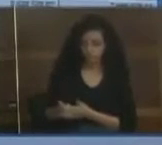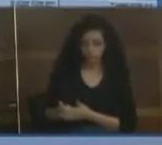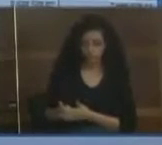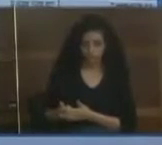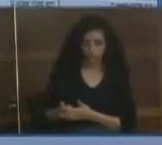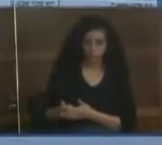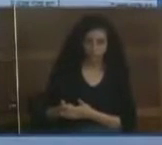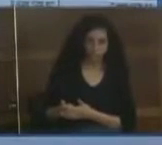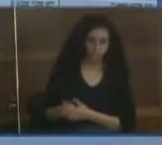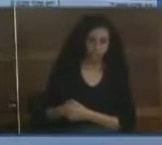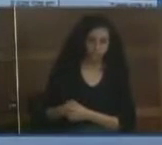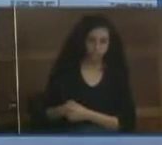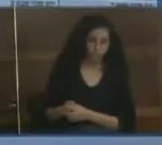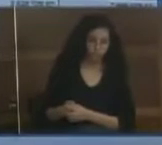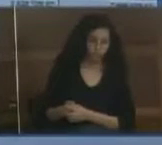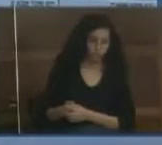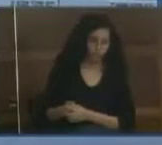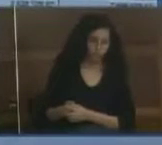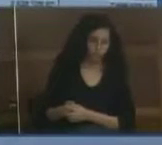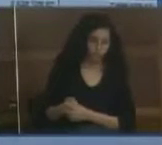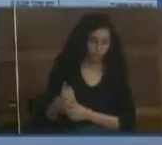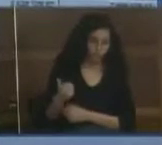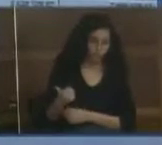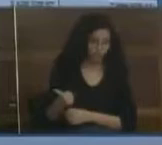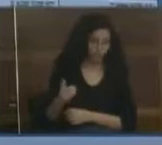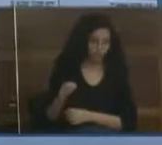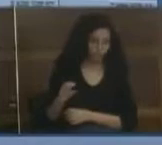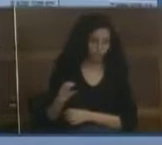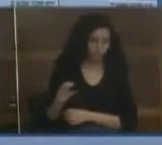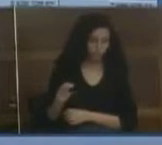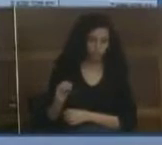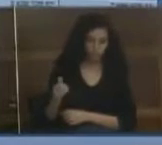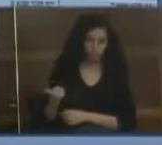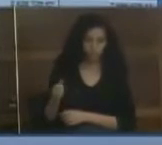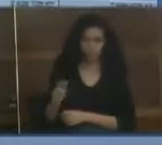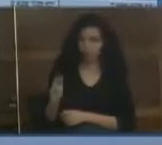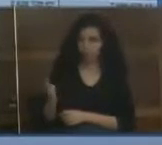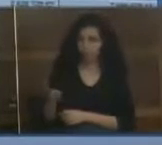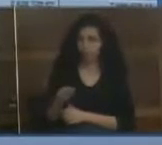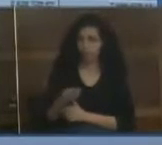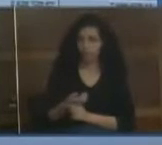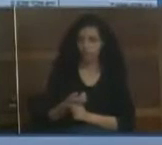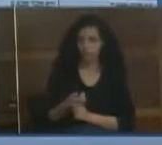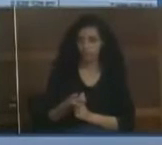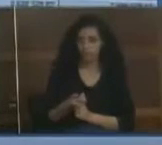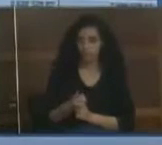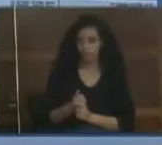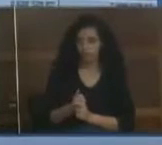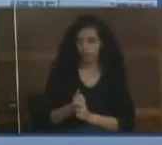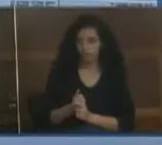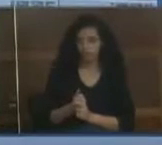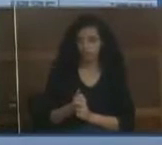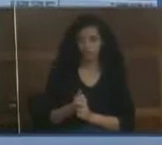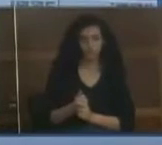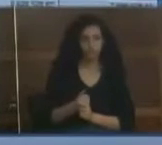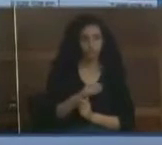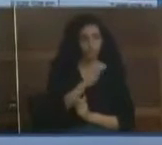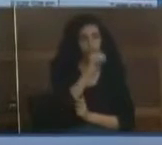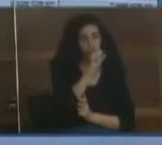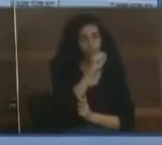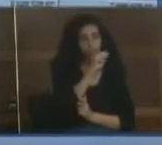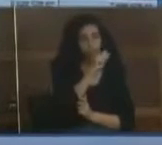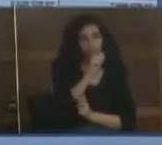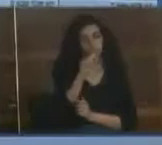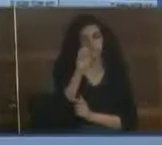despesas liquidadas até o 3º quadrimestre de 101 milhões 255 mil reais o serviço